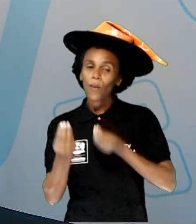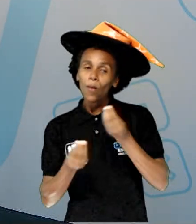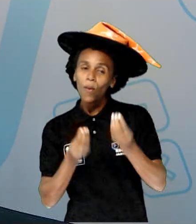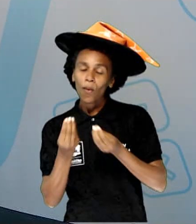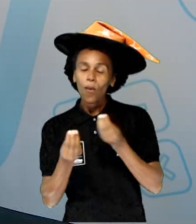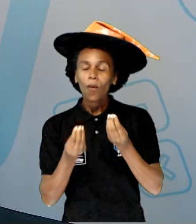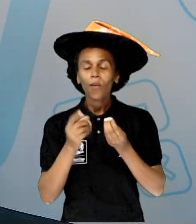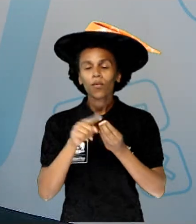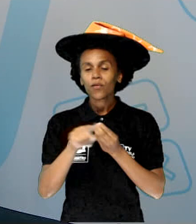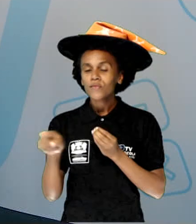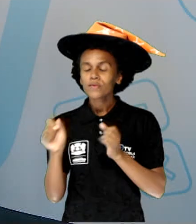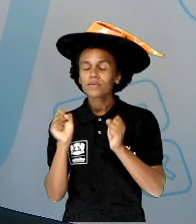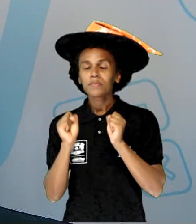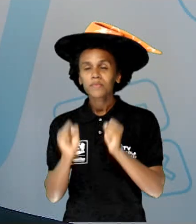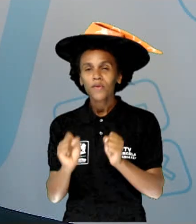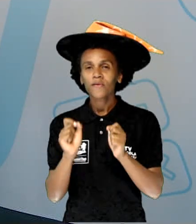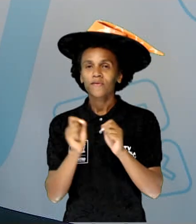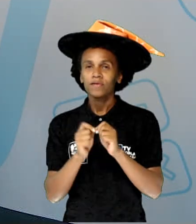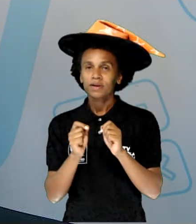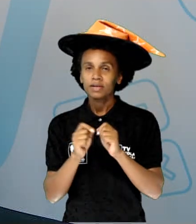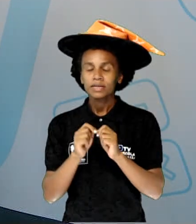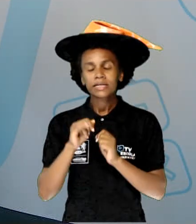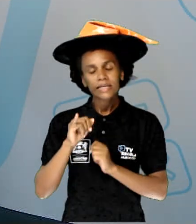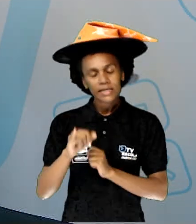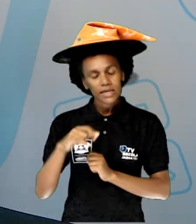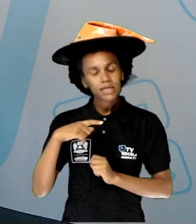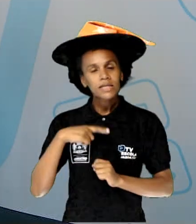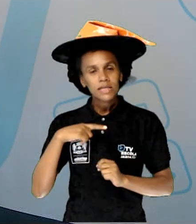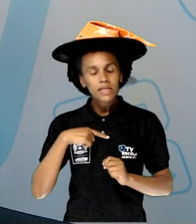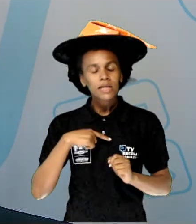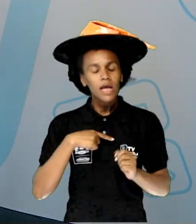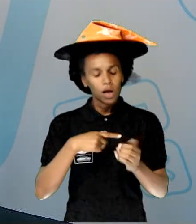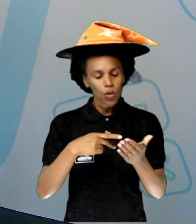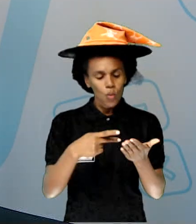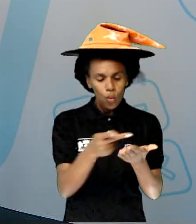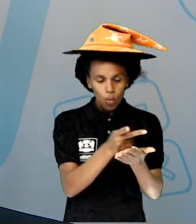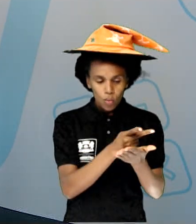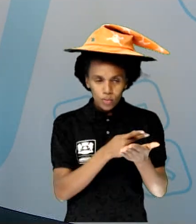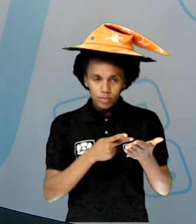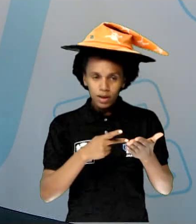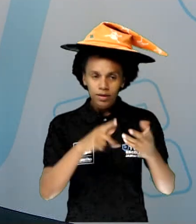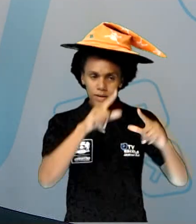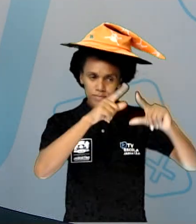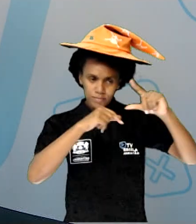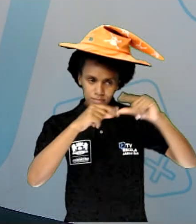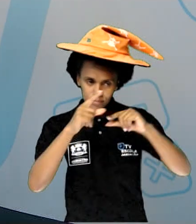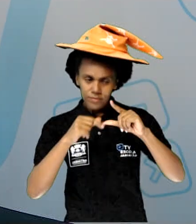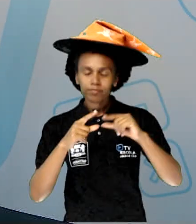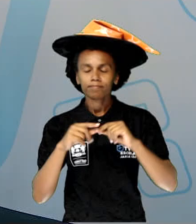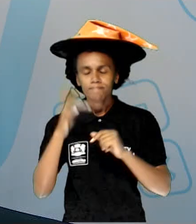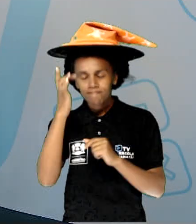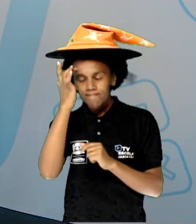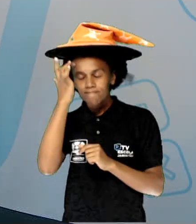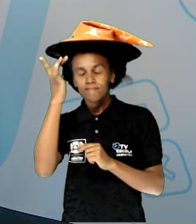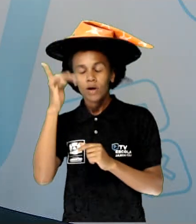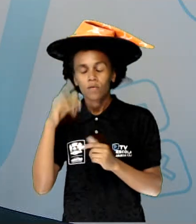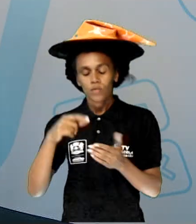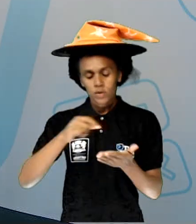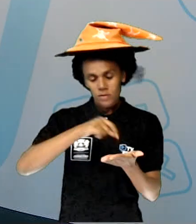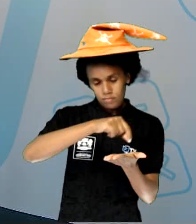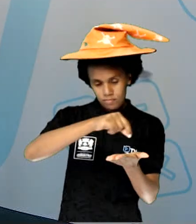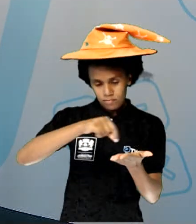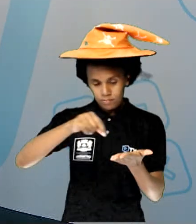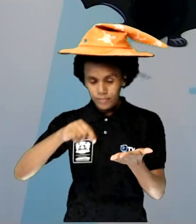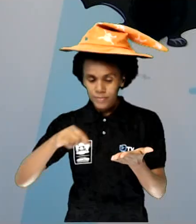Se tiverem alguma coisa no molde de uma estrela fica mais fácil aí Você contorna corta e cola na